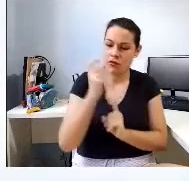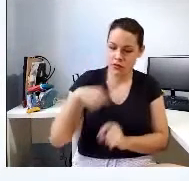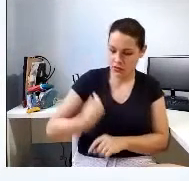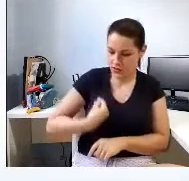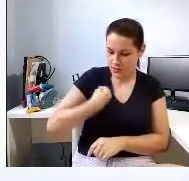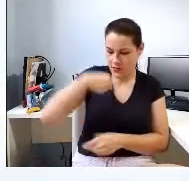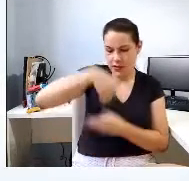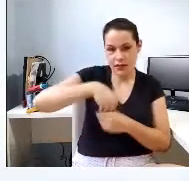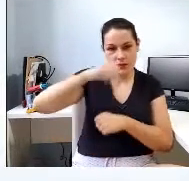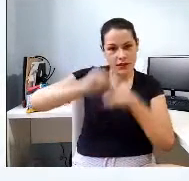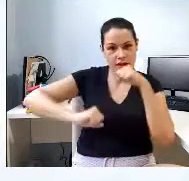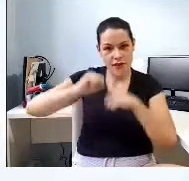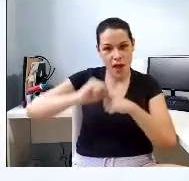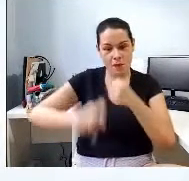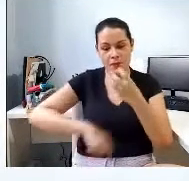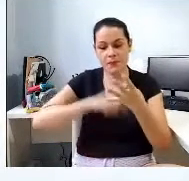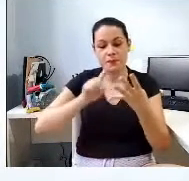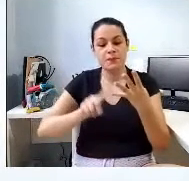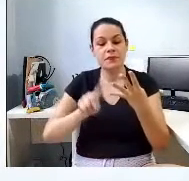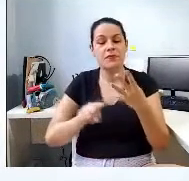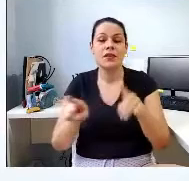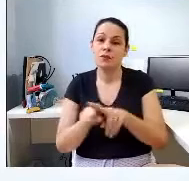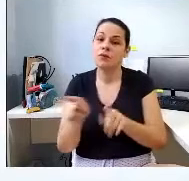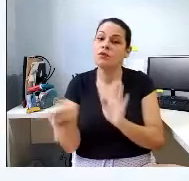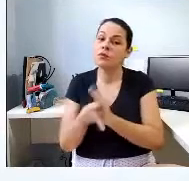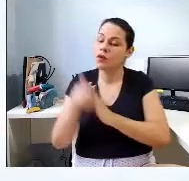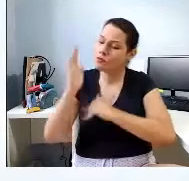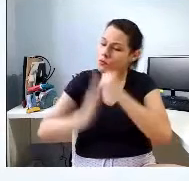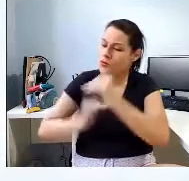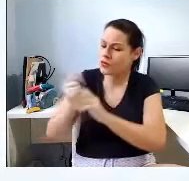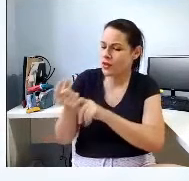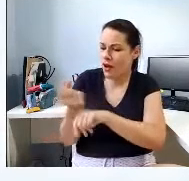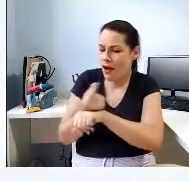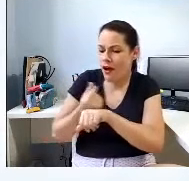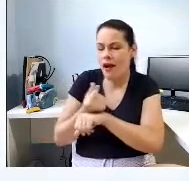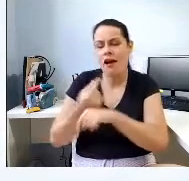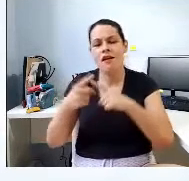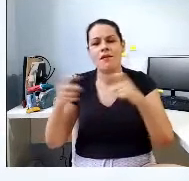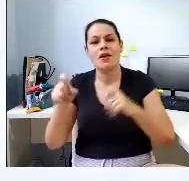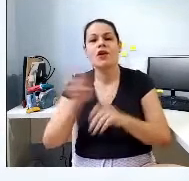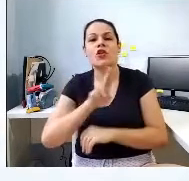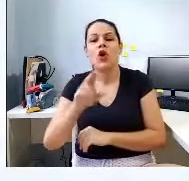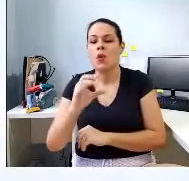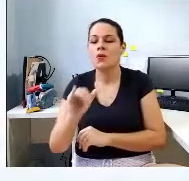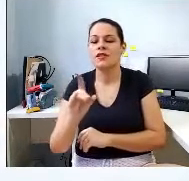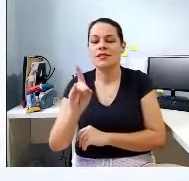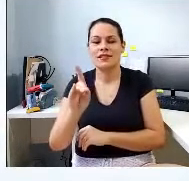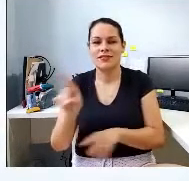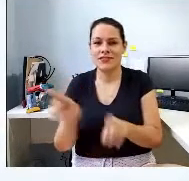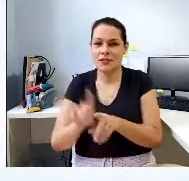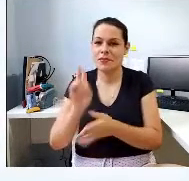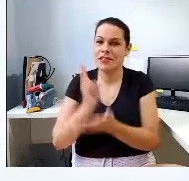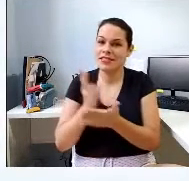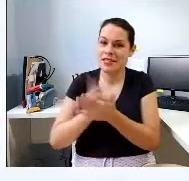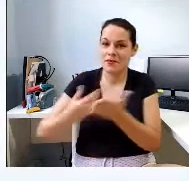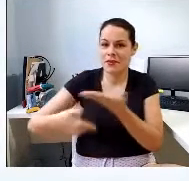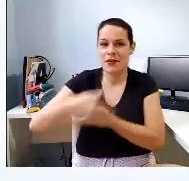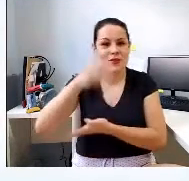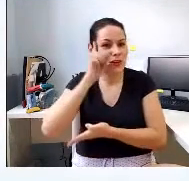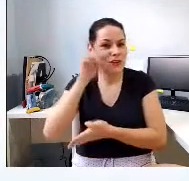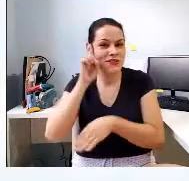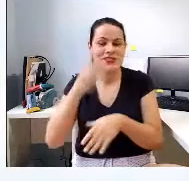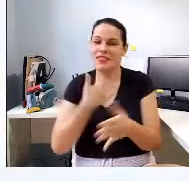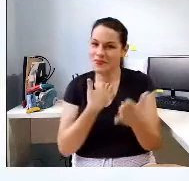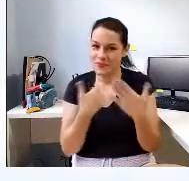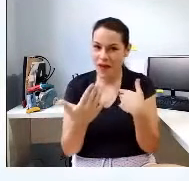E temos também aqui o nosso economista preferido, que é o Cid Cordeiro, que é o nosso articulista também diariamente. É